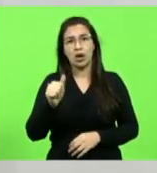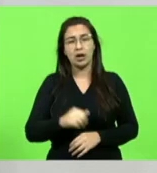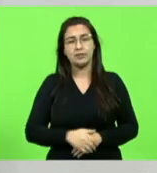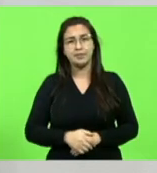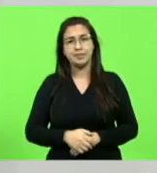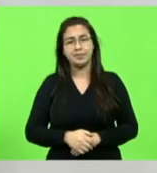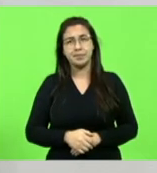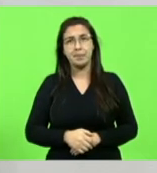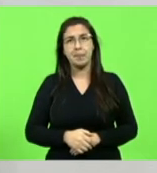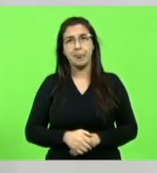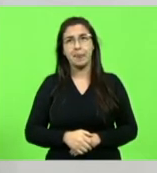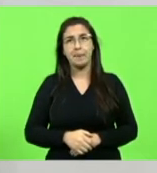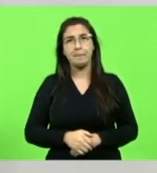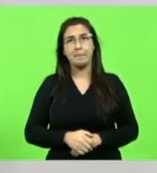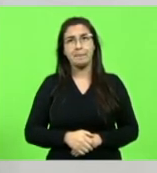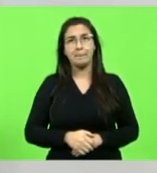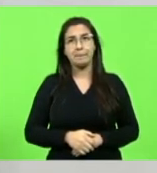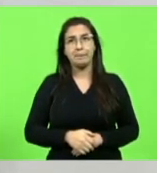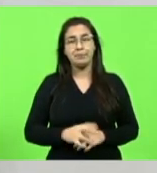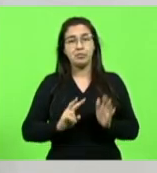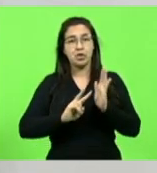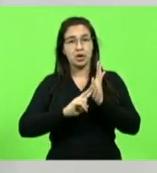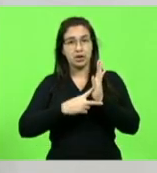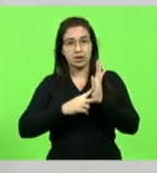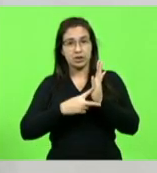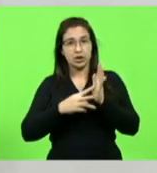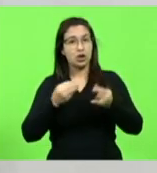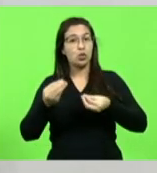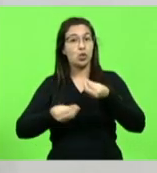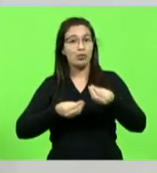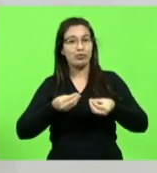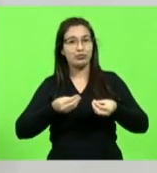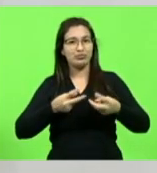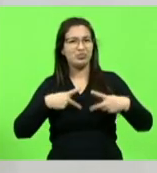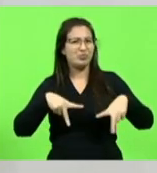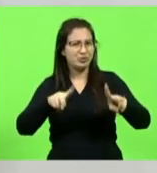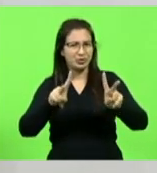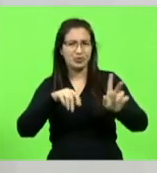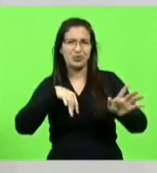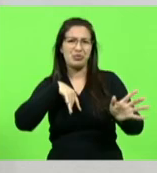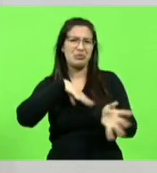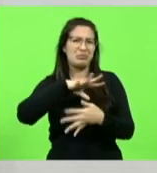final do processo. O sindicato continuou então com a bagunça, porque afinal de